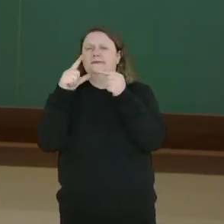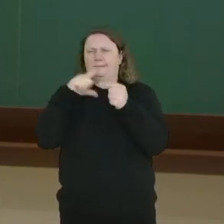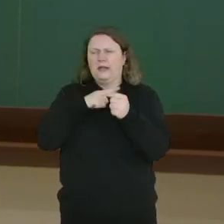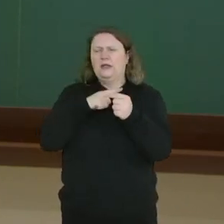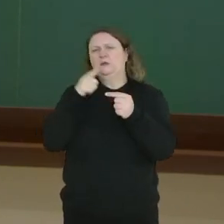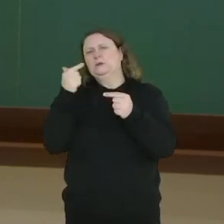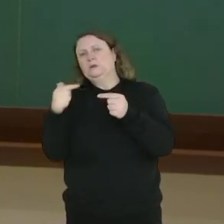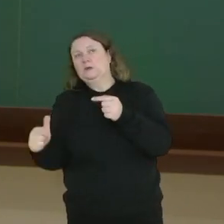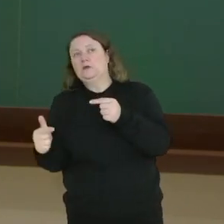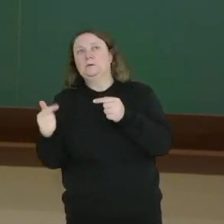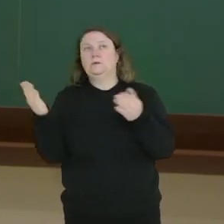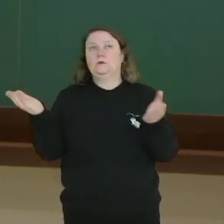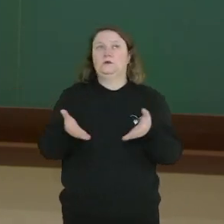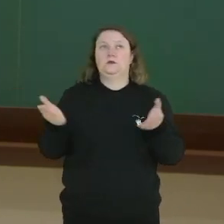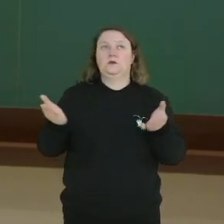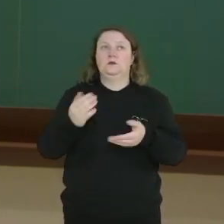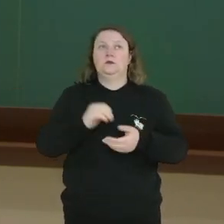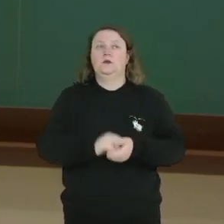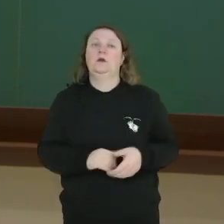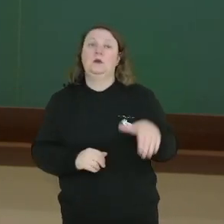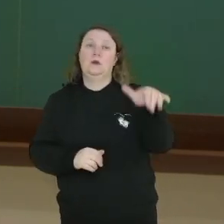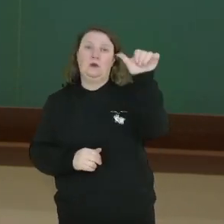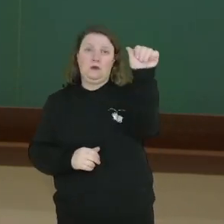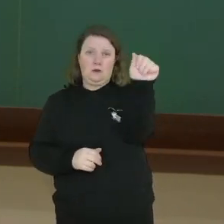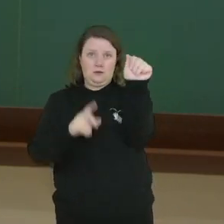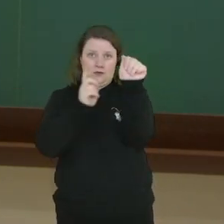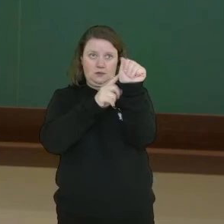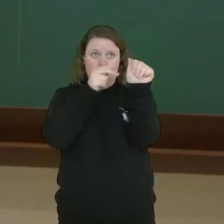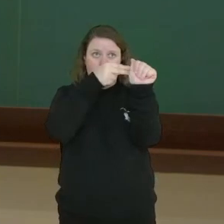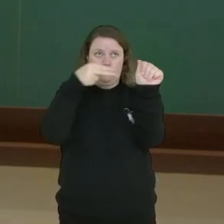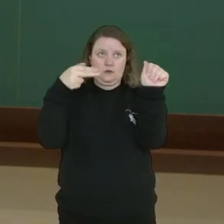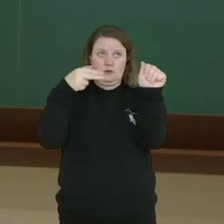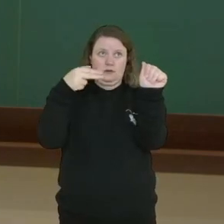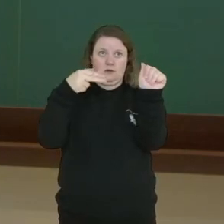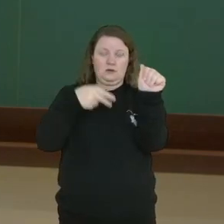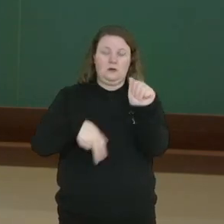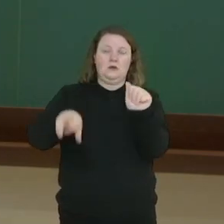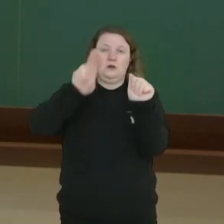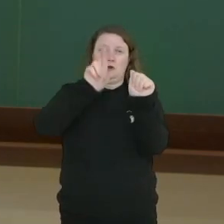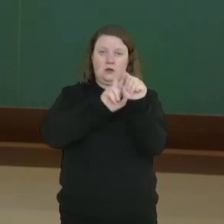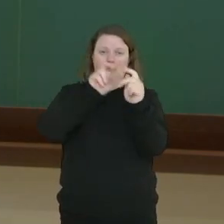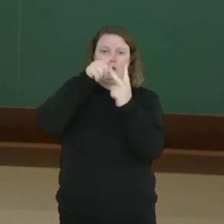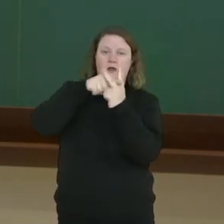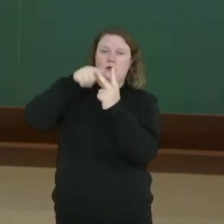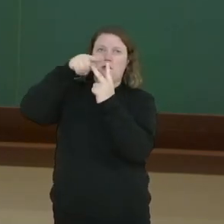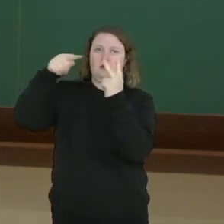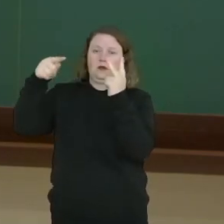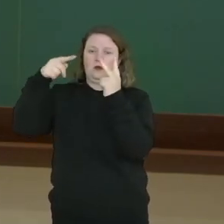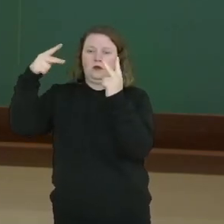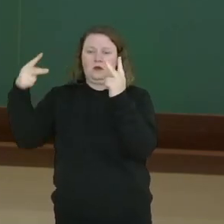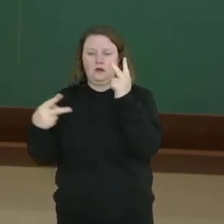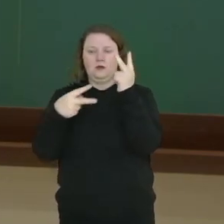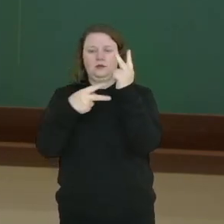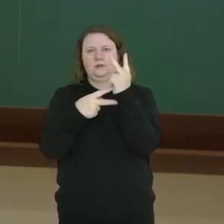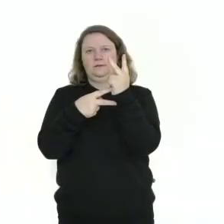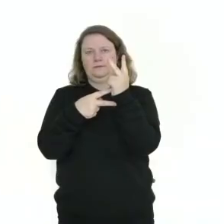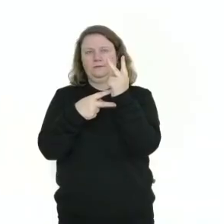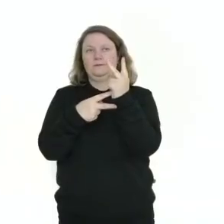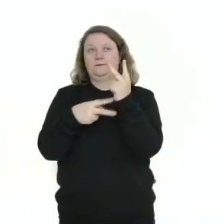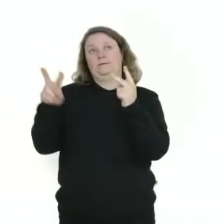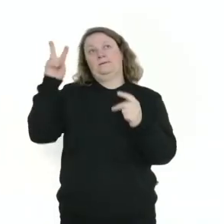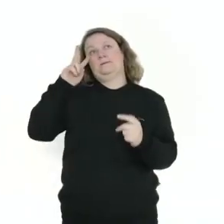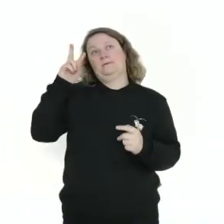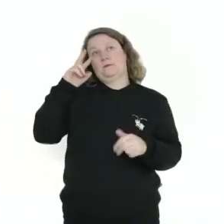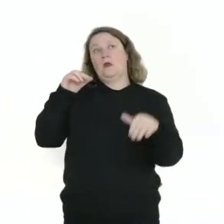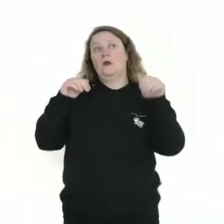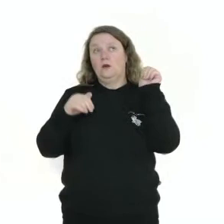usar a formulazinha, que é o apótema igual a raio, raiz de 2 sobre 2. Então, lembrando que ele me deu